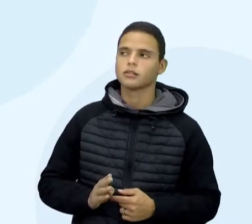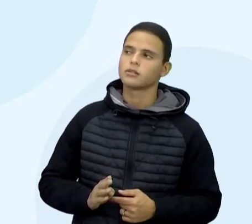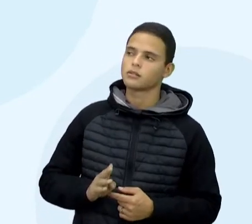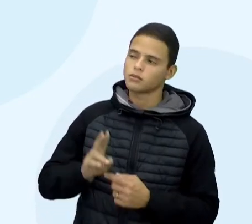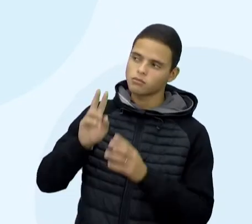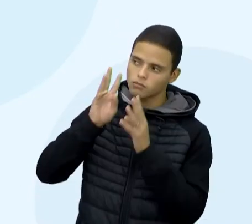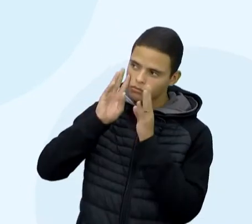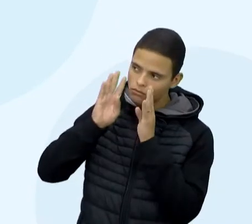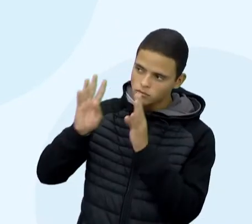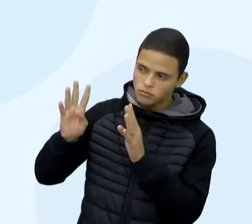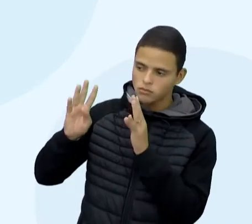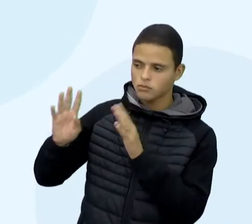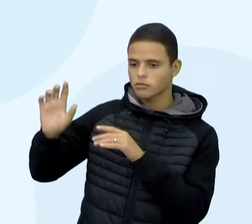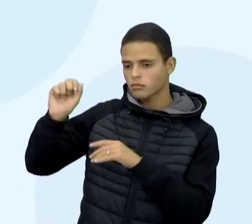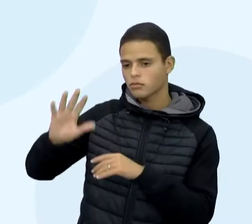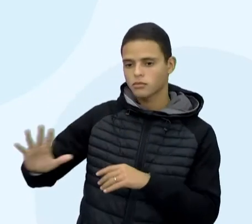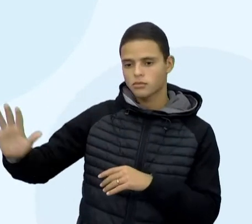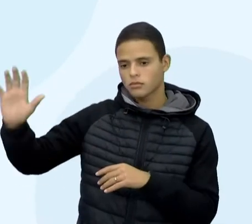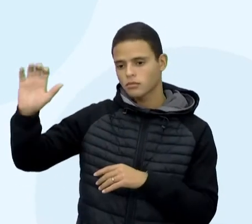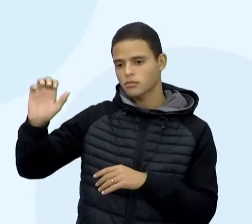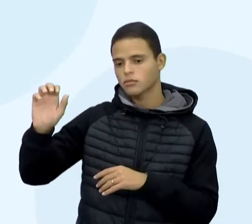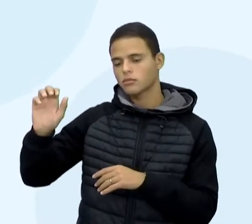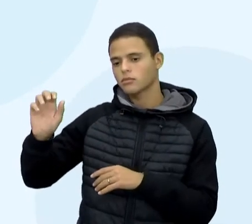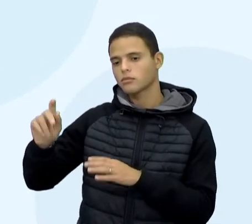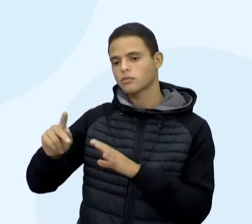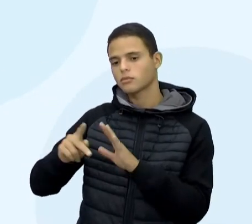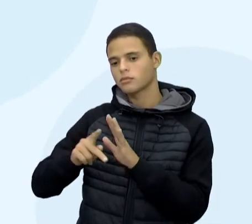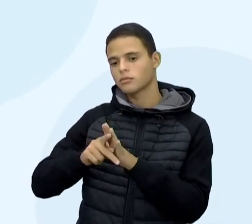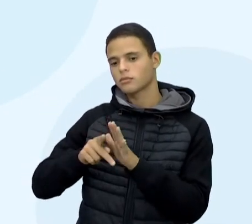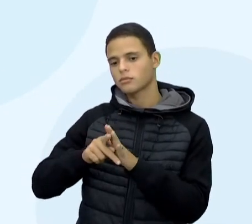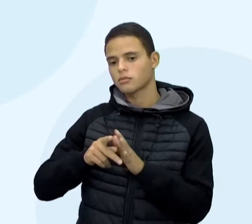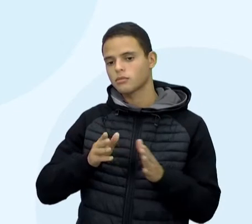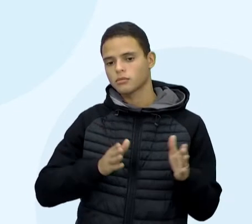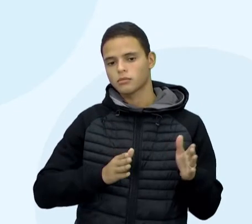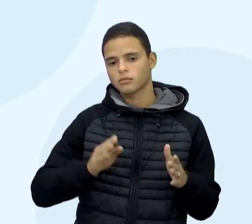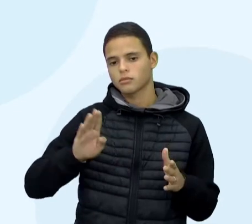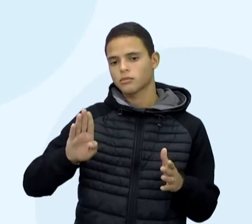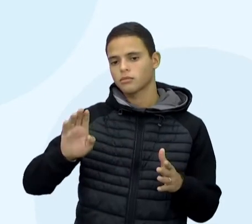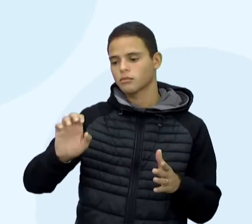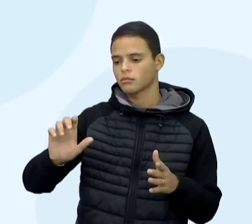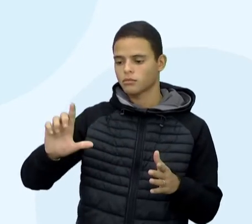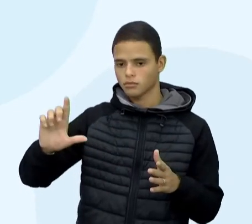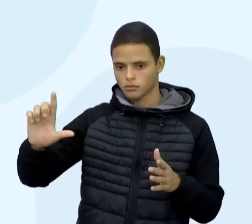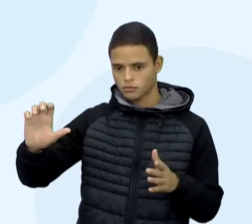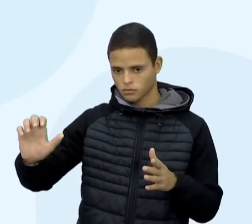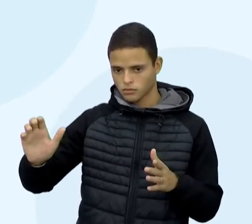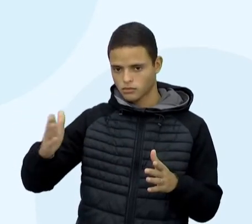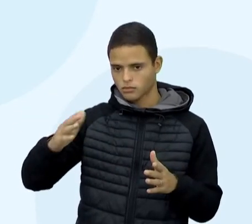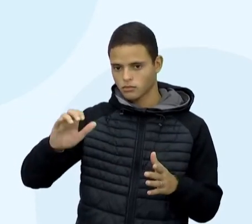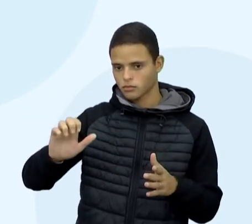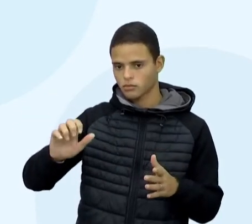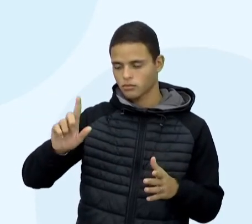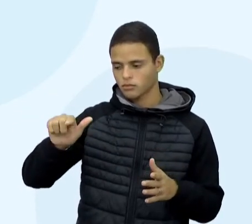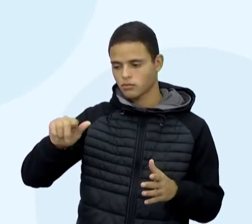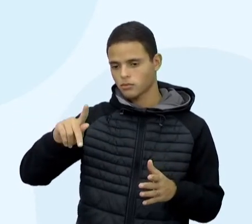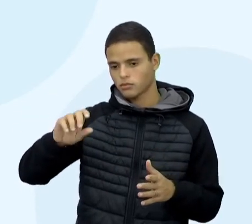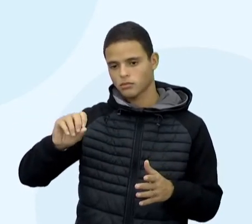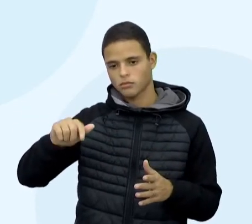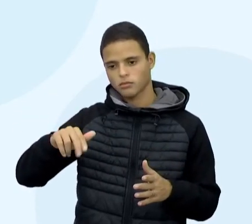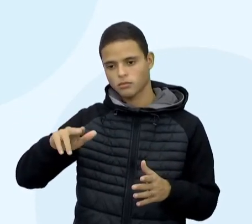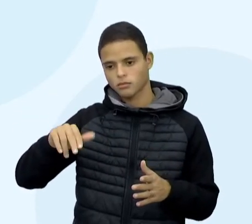europeu, causado pela Bela Época ou Belle Époque, que a gente falou lá na atividade 1, passou